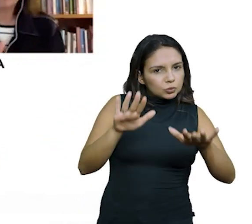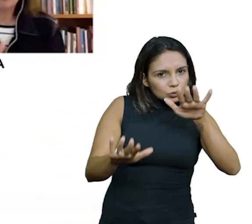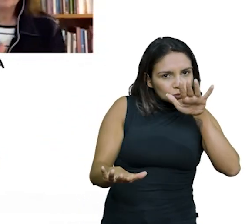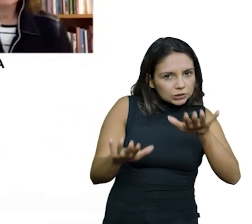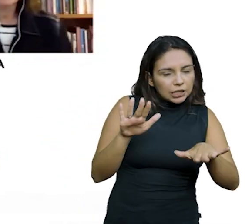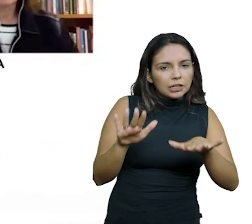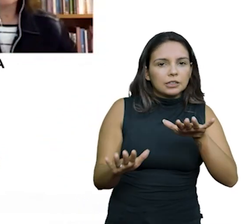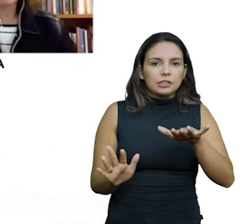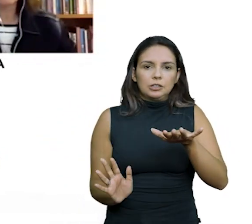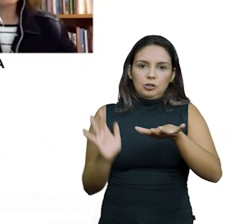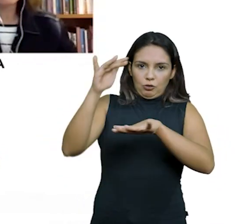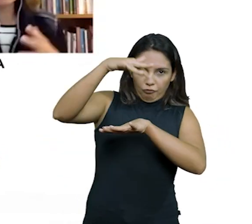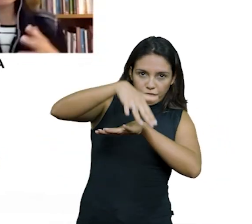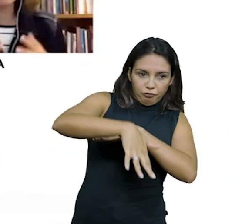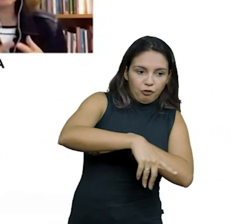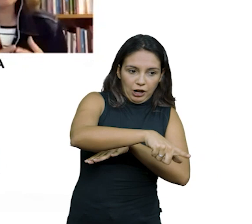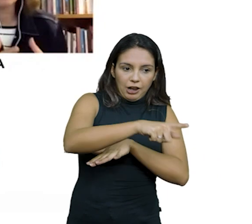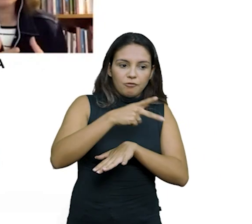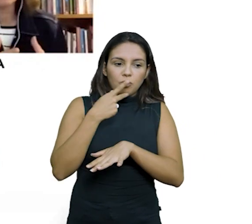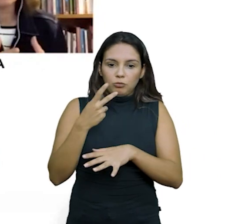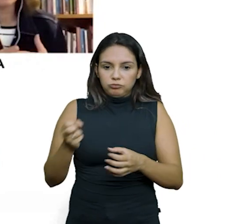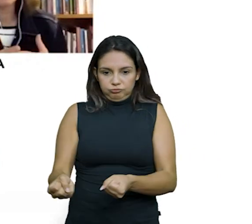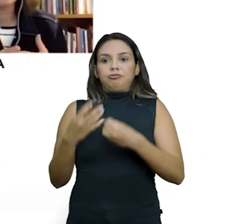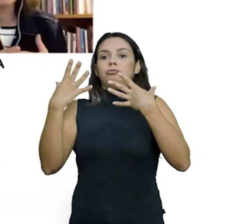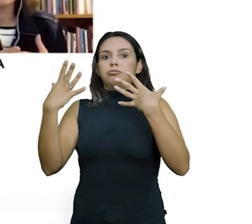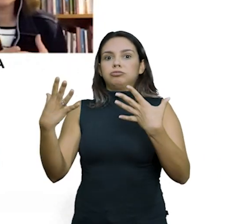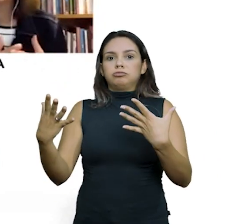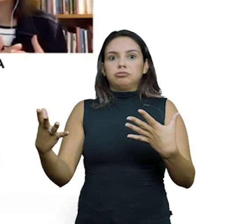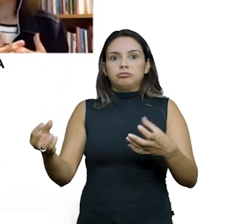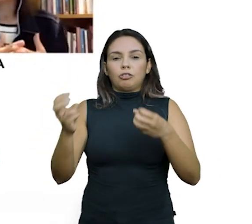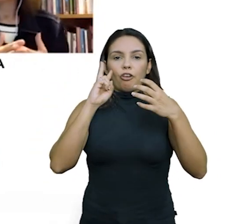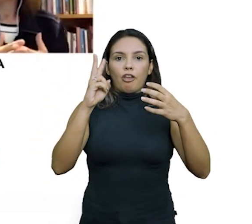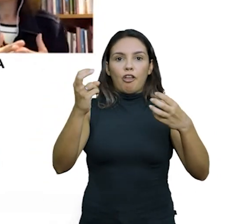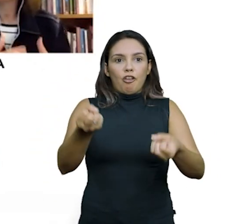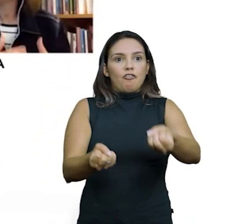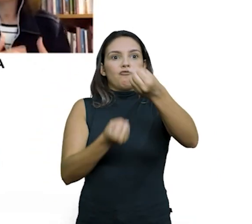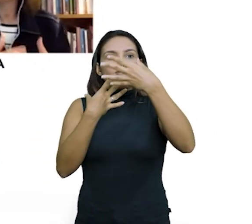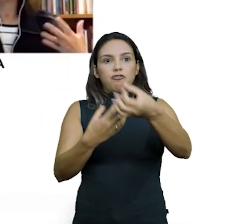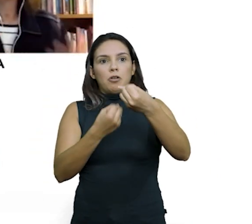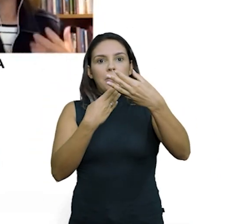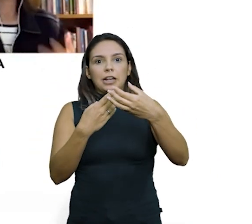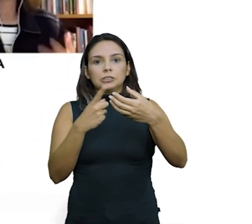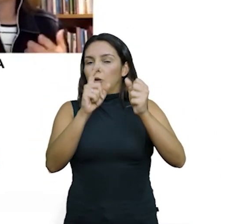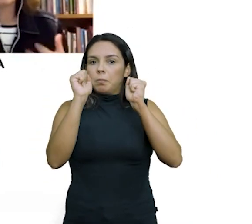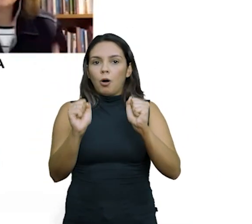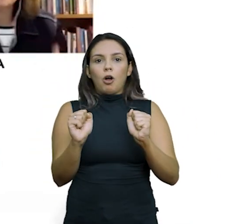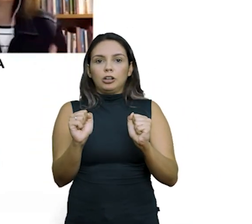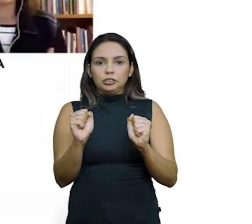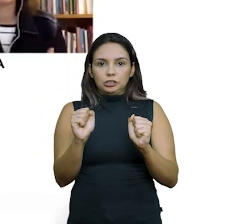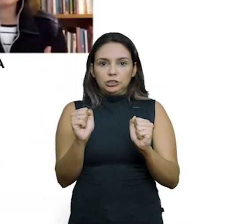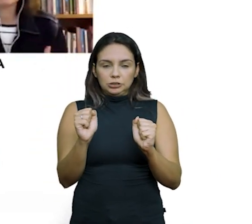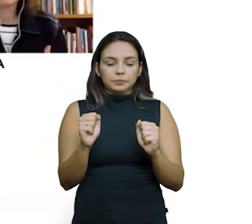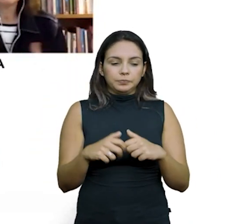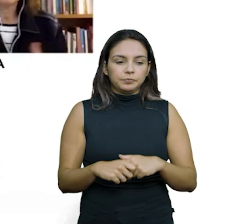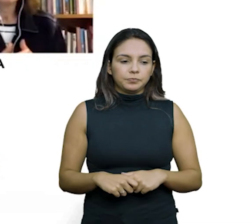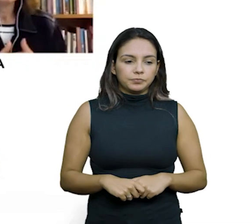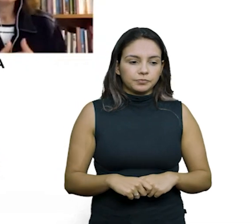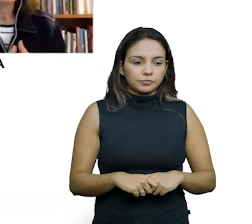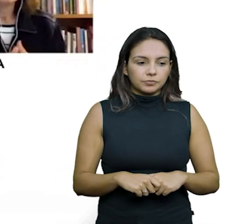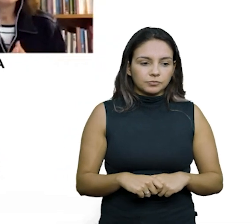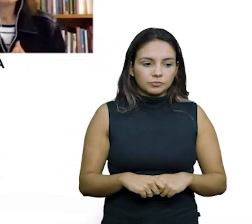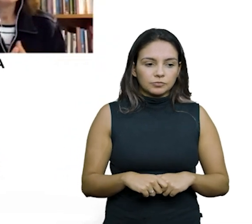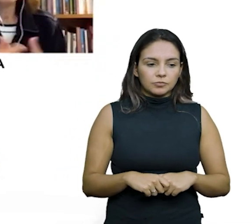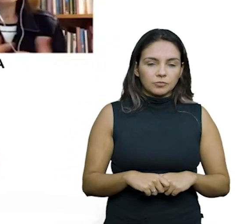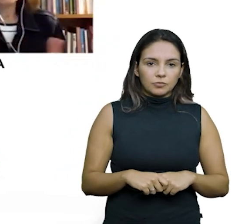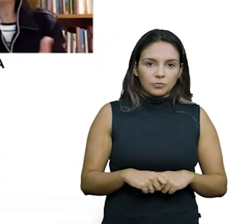Essa avalanche, como o Rafael falou, né? Essa avalanche é uma coisa que intoxica. E eu